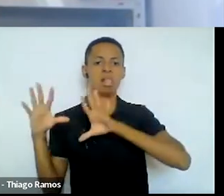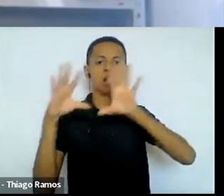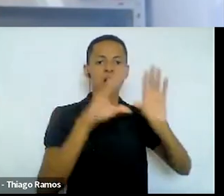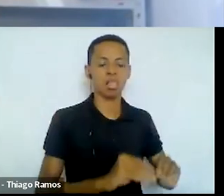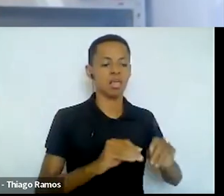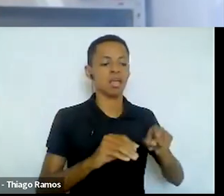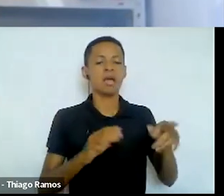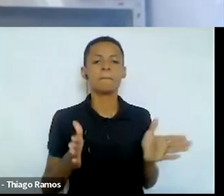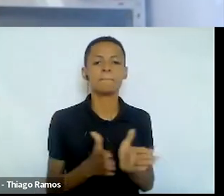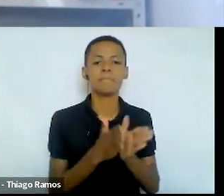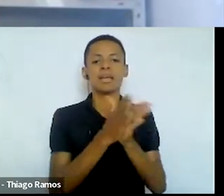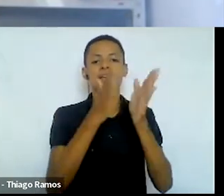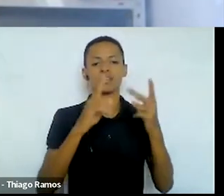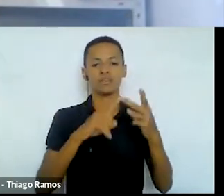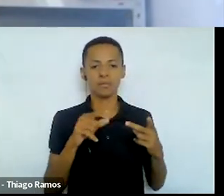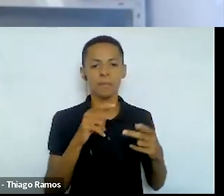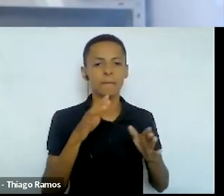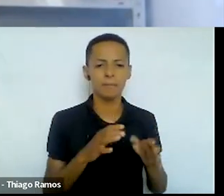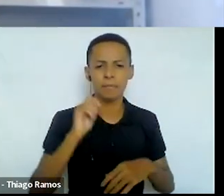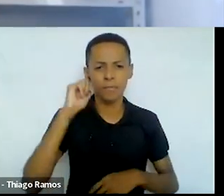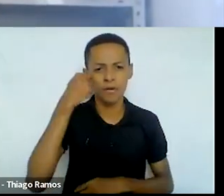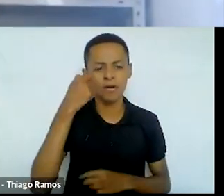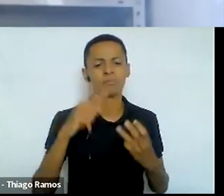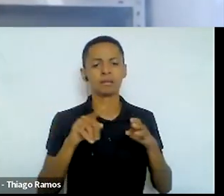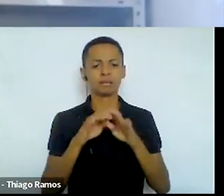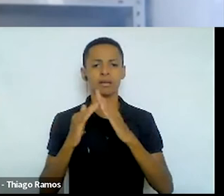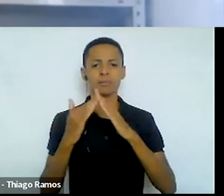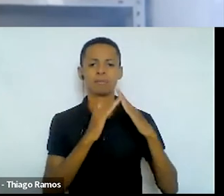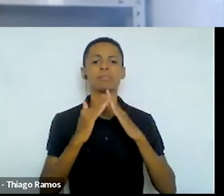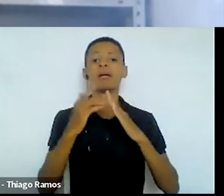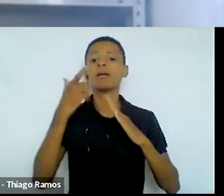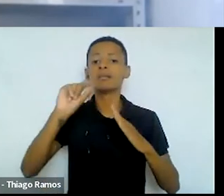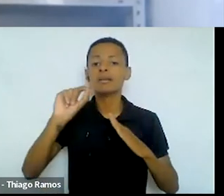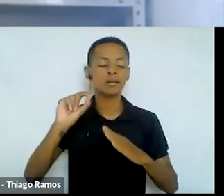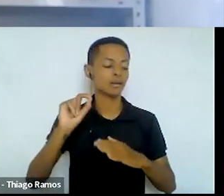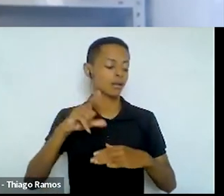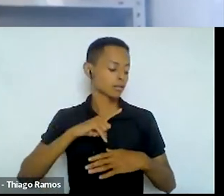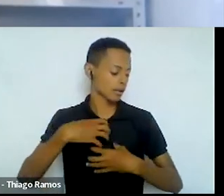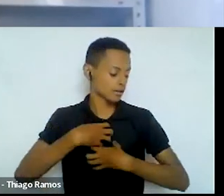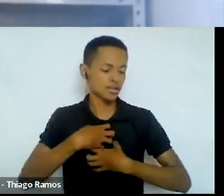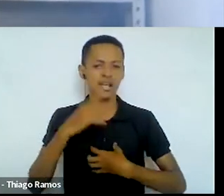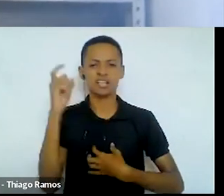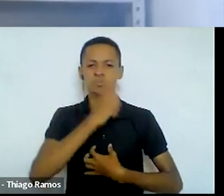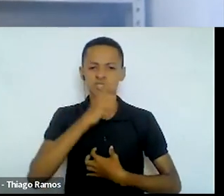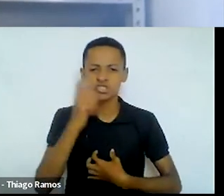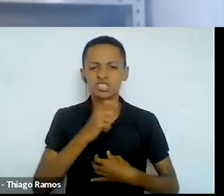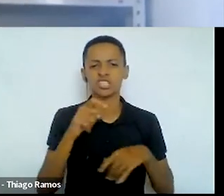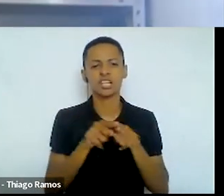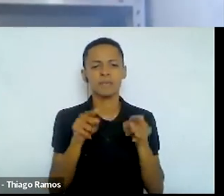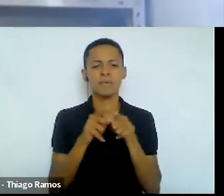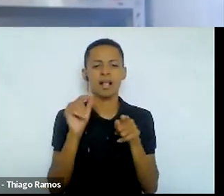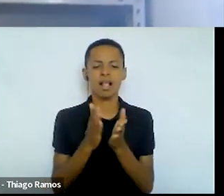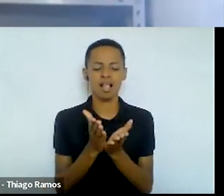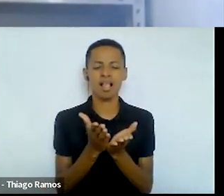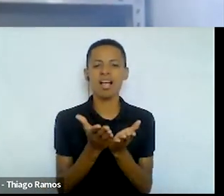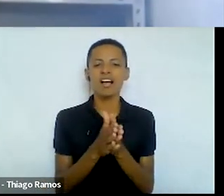morador da periferia. Porque quem é atingido pelo ecossistema de desinformação e mentiras e distorção da Bíblia